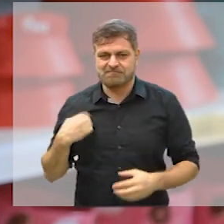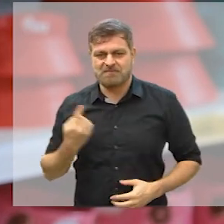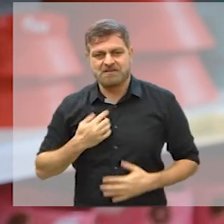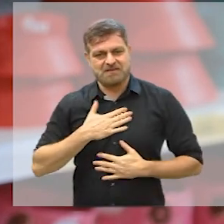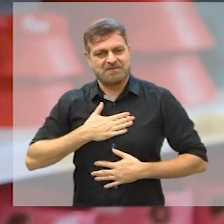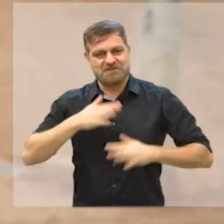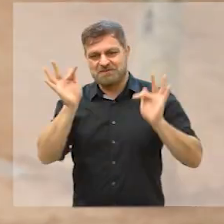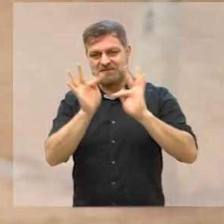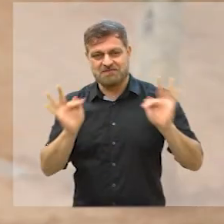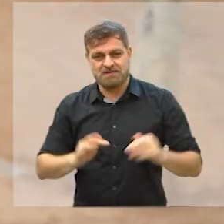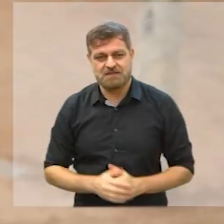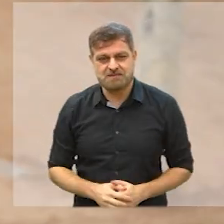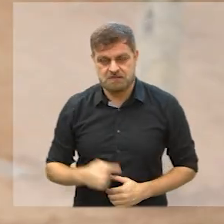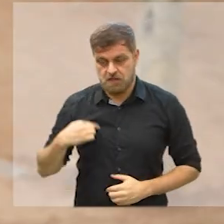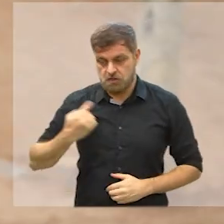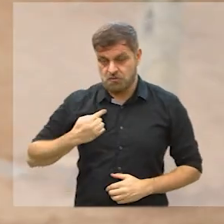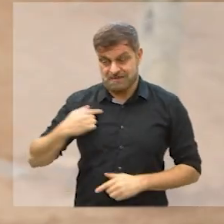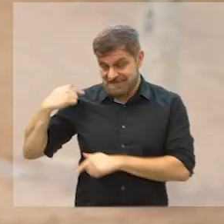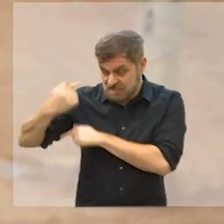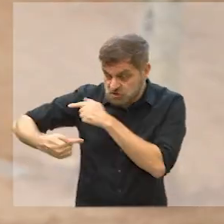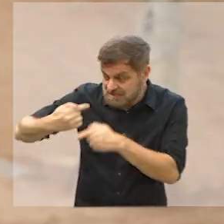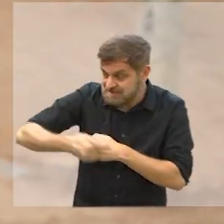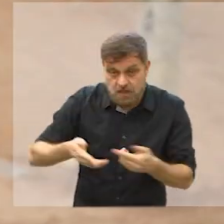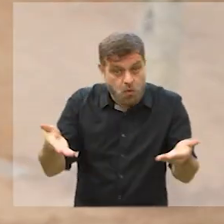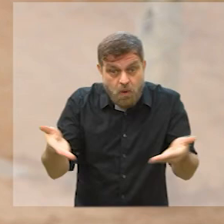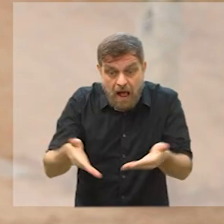estou feliz. A nossa geração é agora